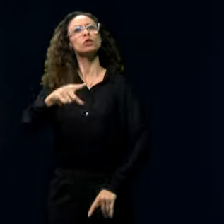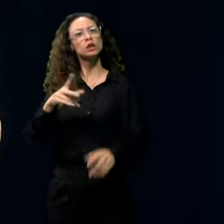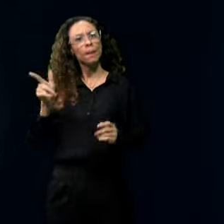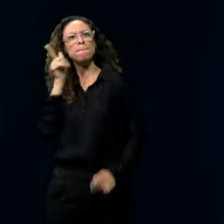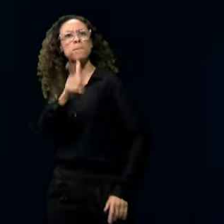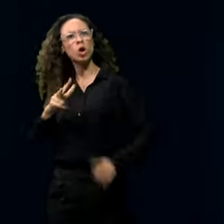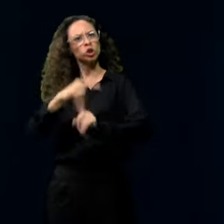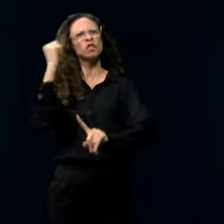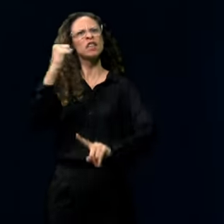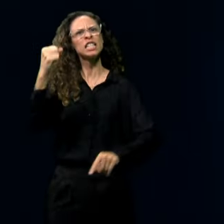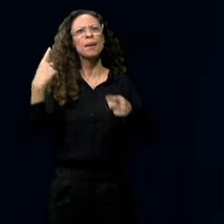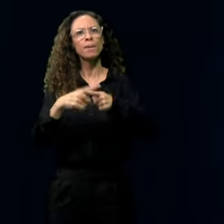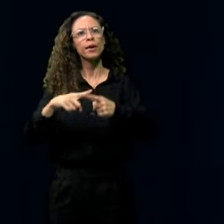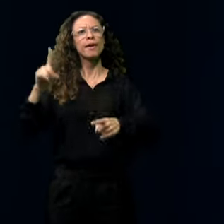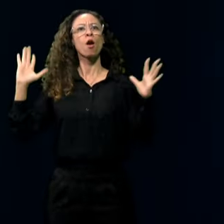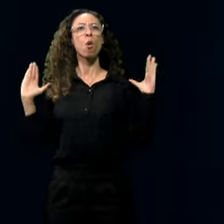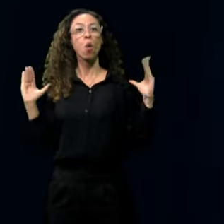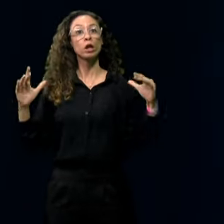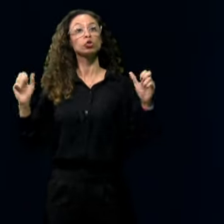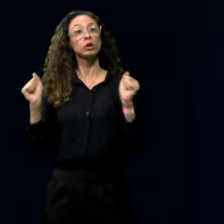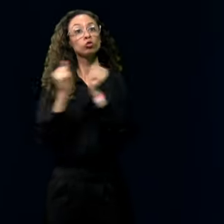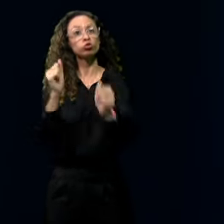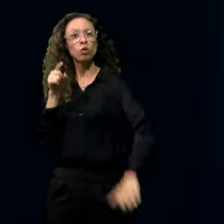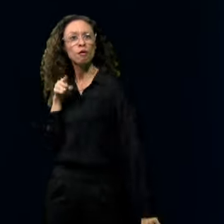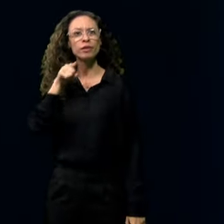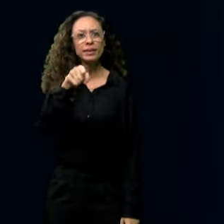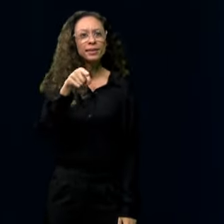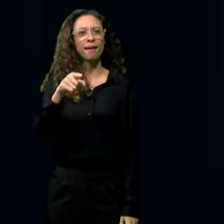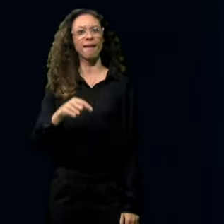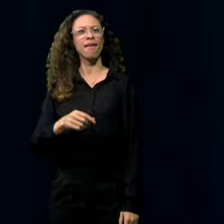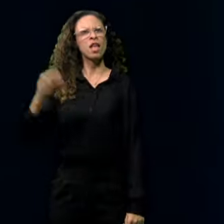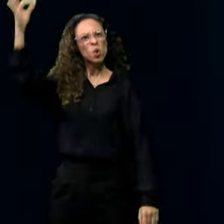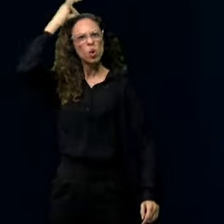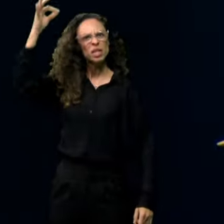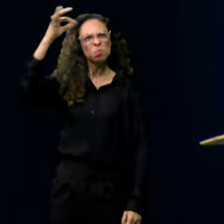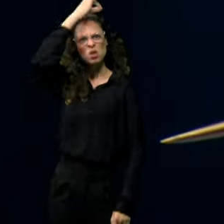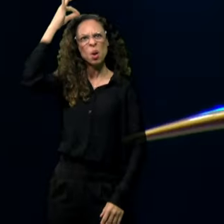anjo do Senhor está contigo e mais que o Anjo o espírito